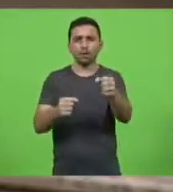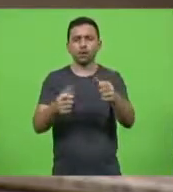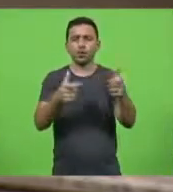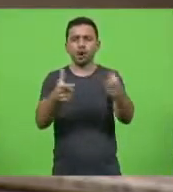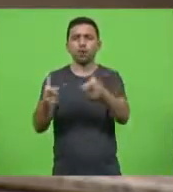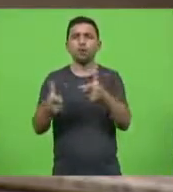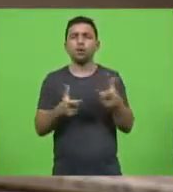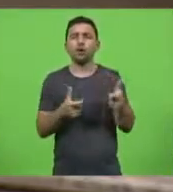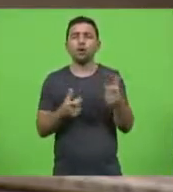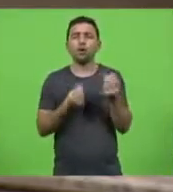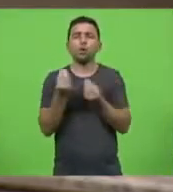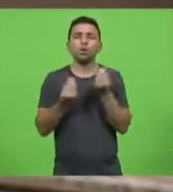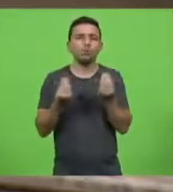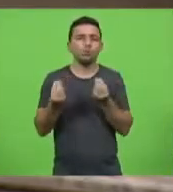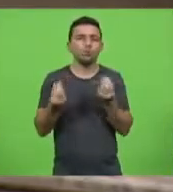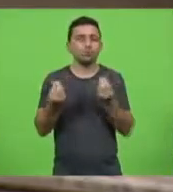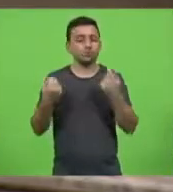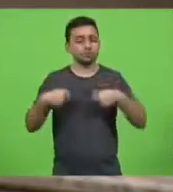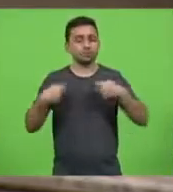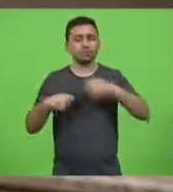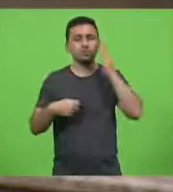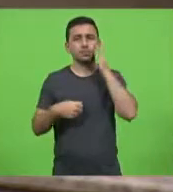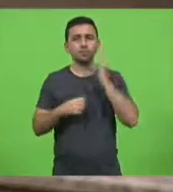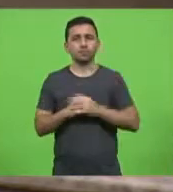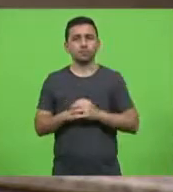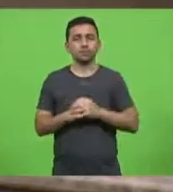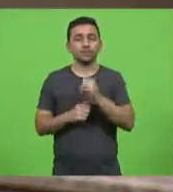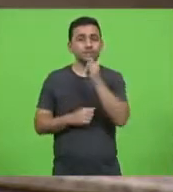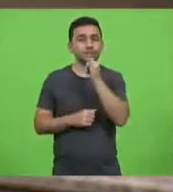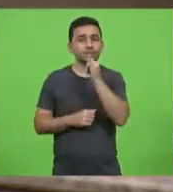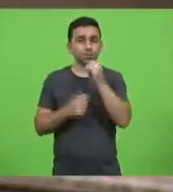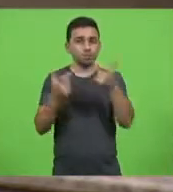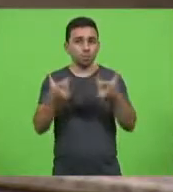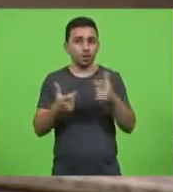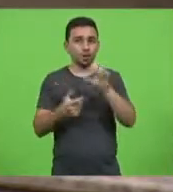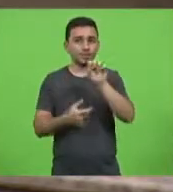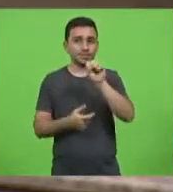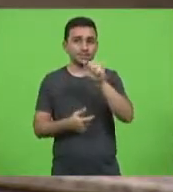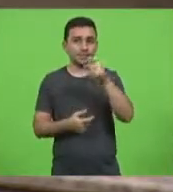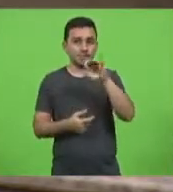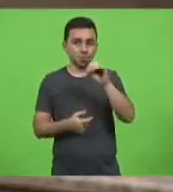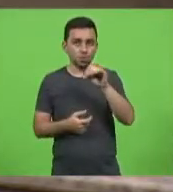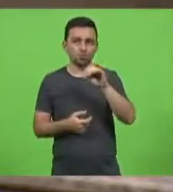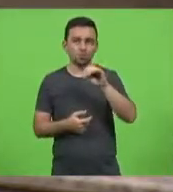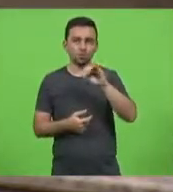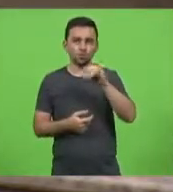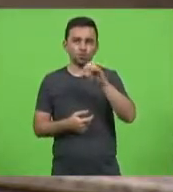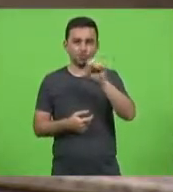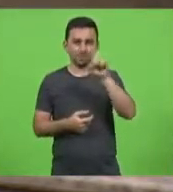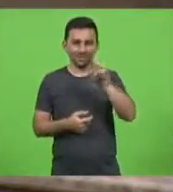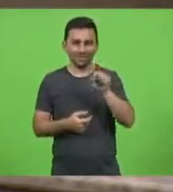E, por exemplo, São José, se a gente for ver o indicador de população,